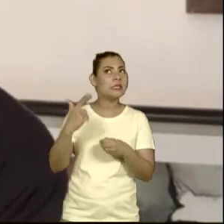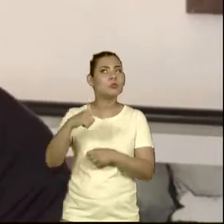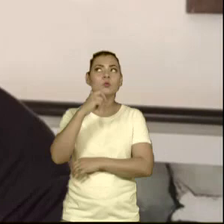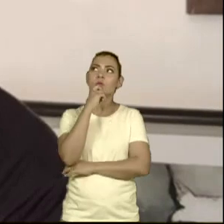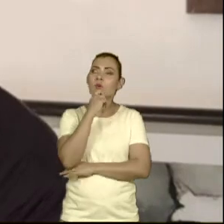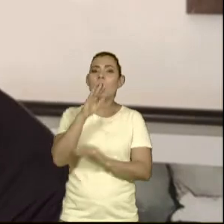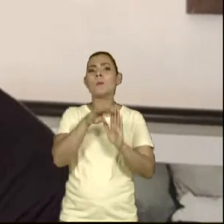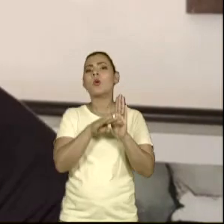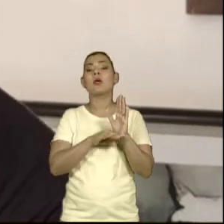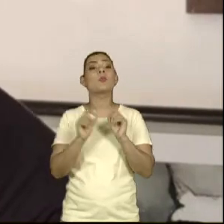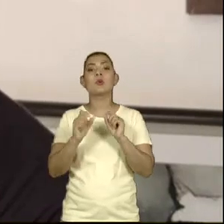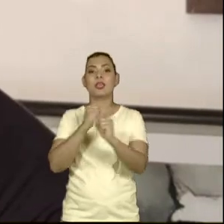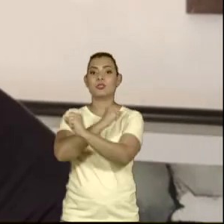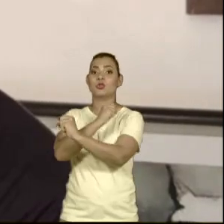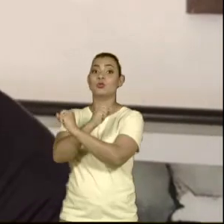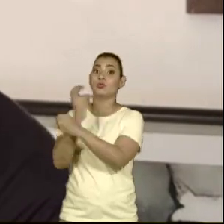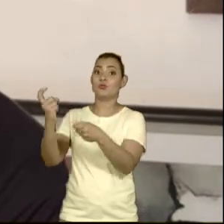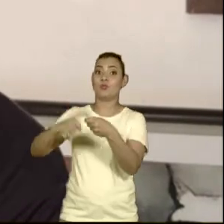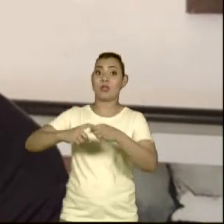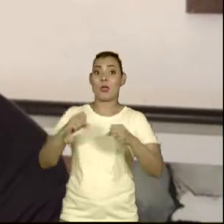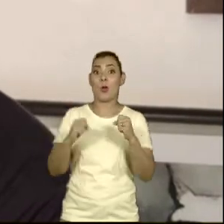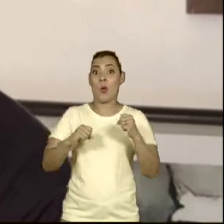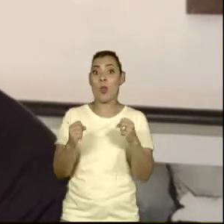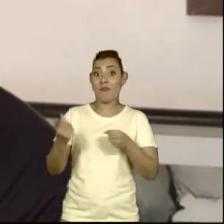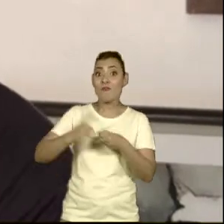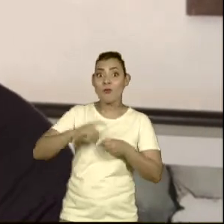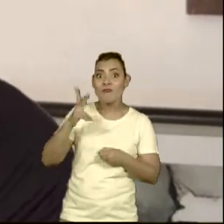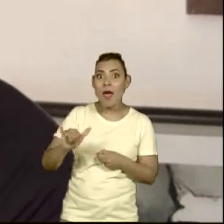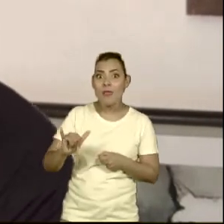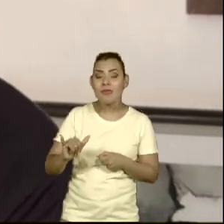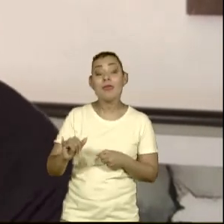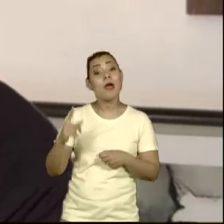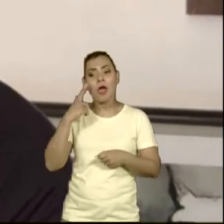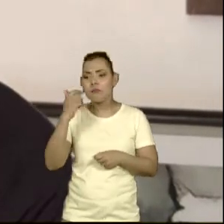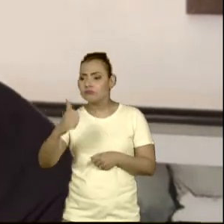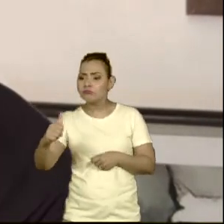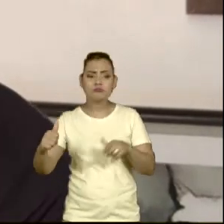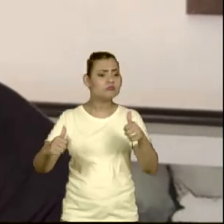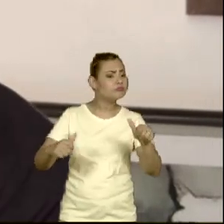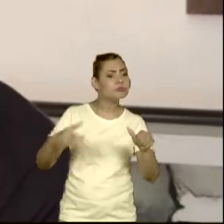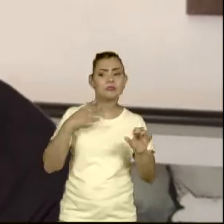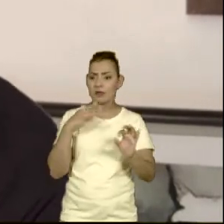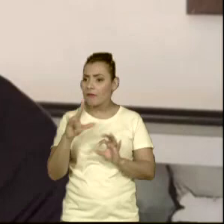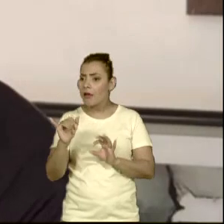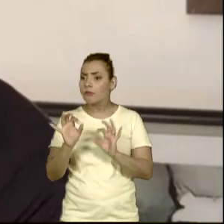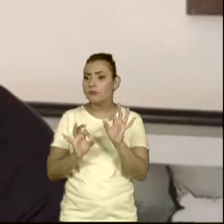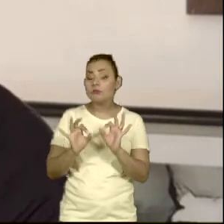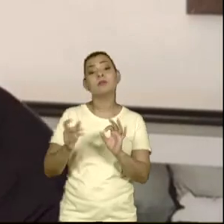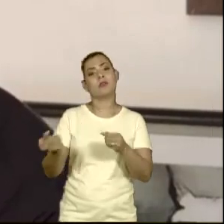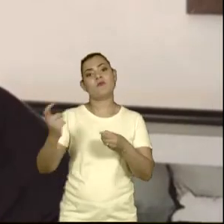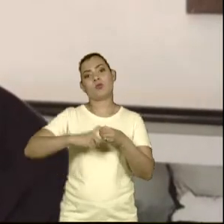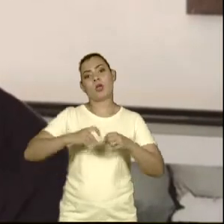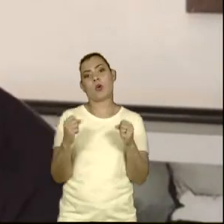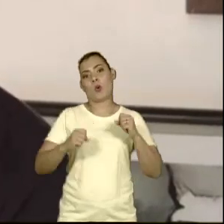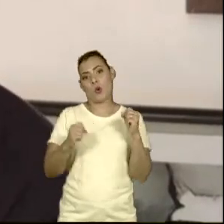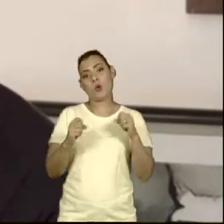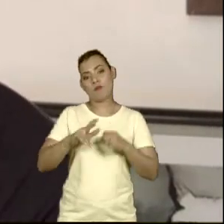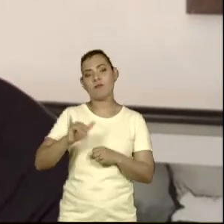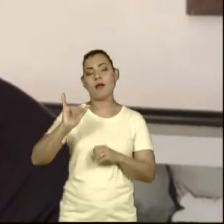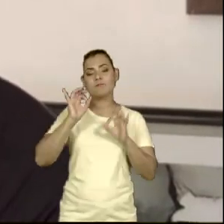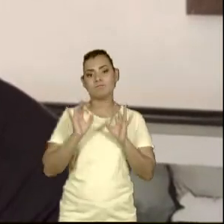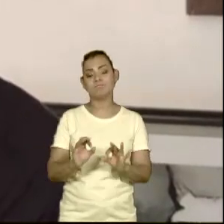um dos programas, ou o X-Tudo, ou o Cocoricó. Eles, avaliando entre eles a volta do programa, eles optaram em voltar com o Cocoricó.